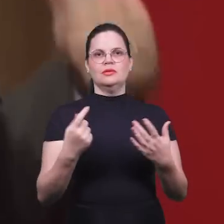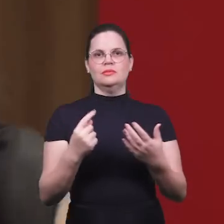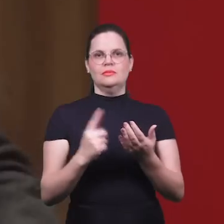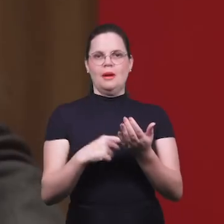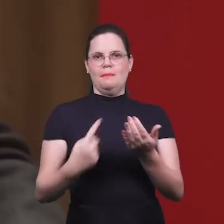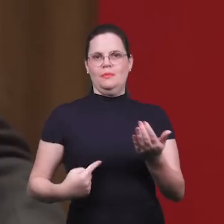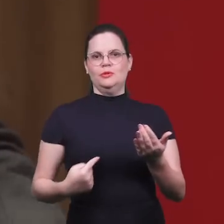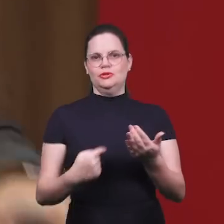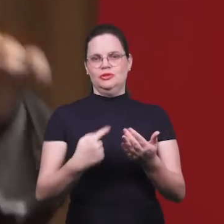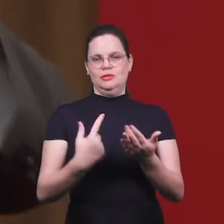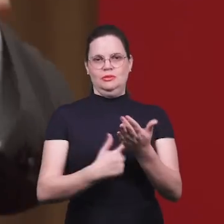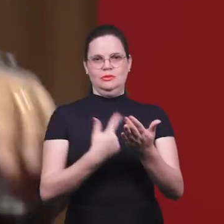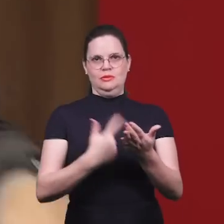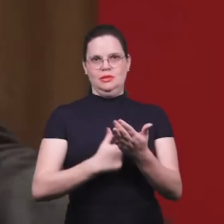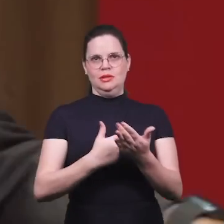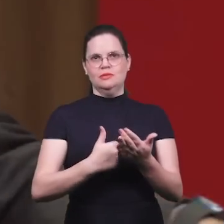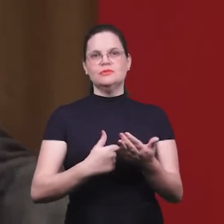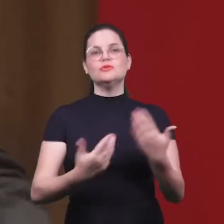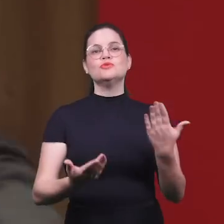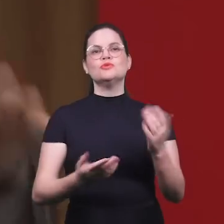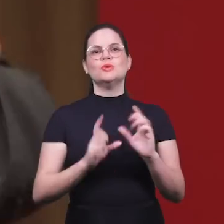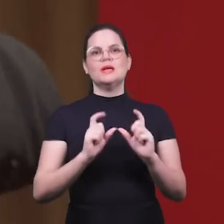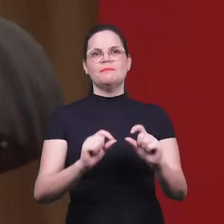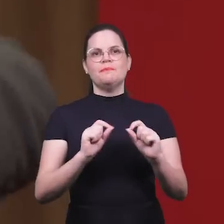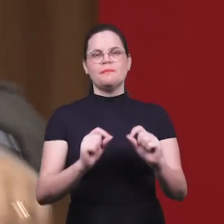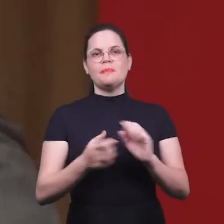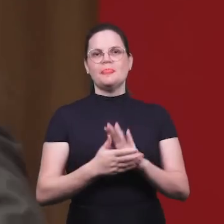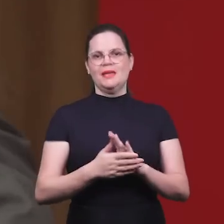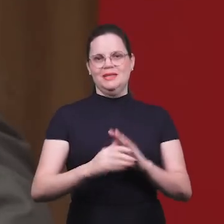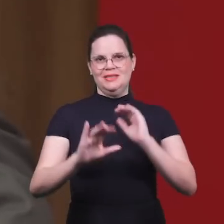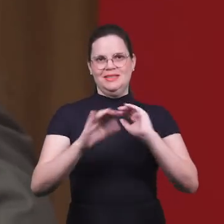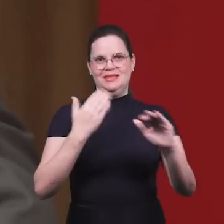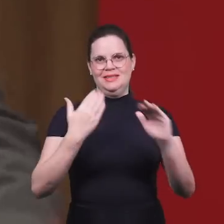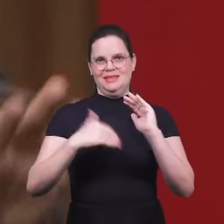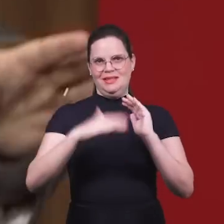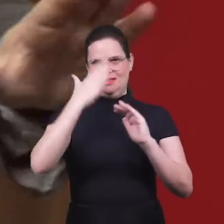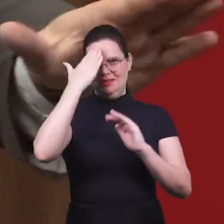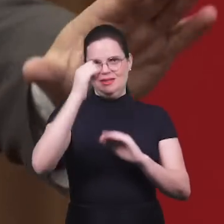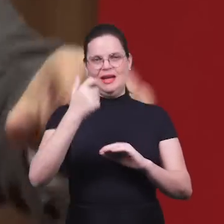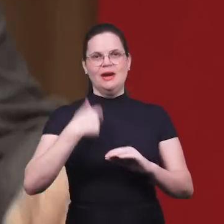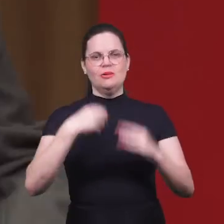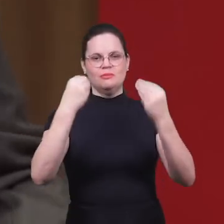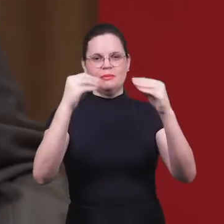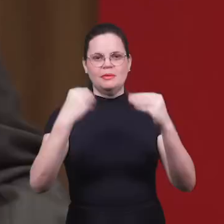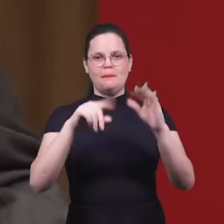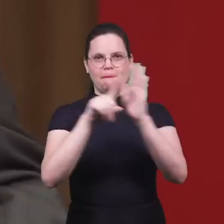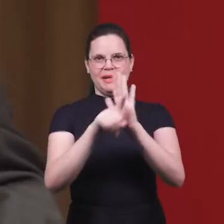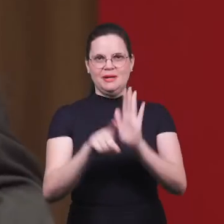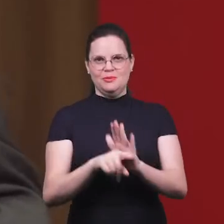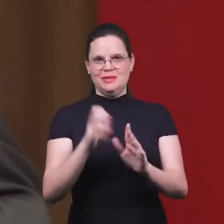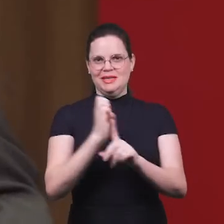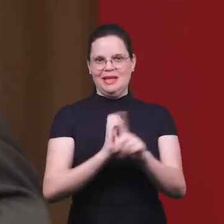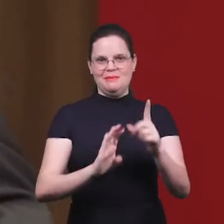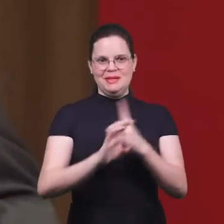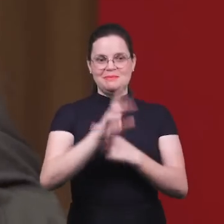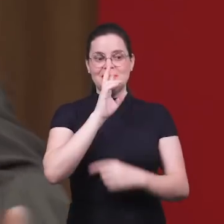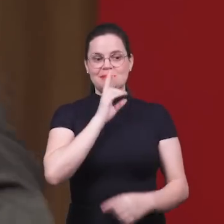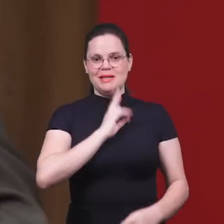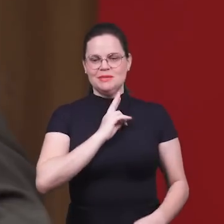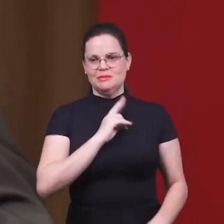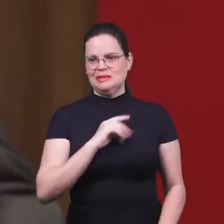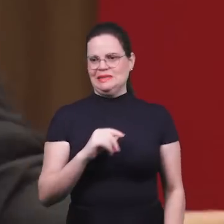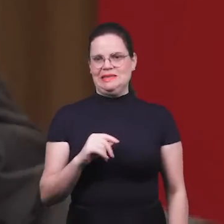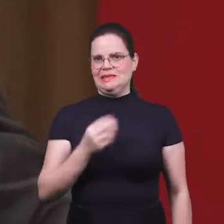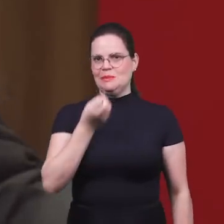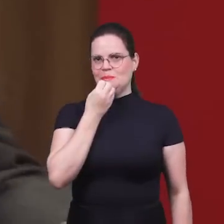Cantares, ainda na época, e comecei a botar as perguntas da EBD lá, e ela... Não ficou muito bom, não, mas... É porque a gente